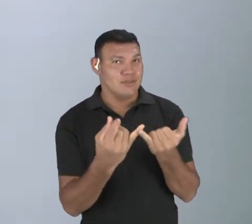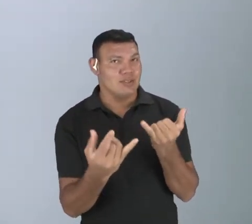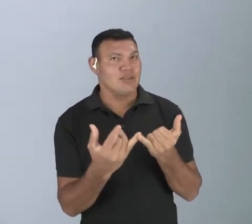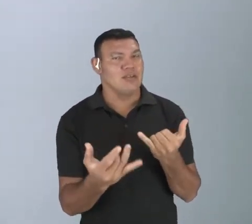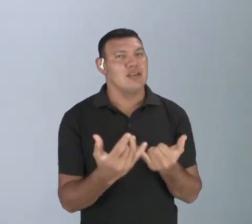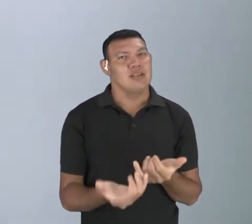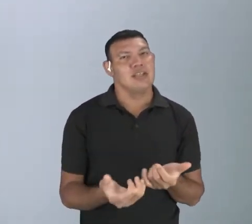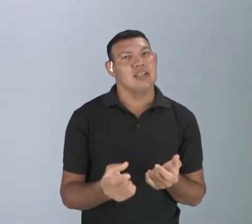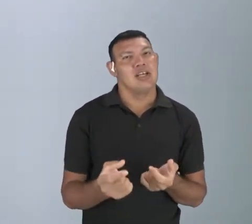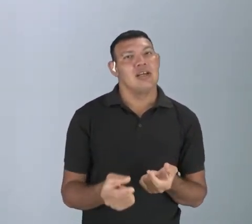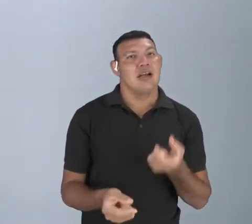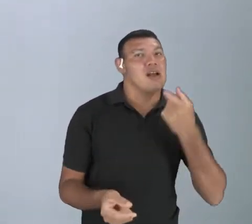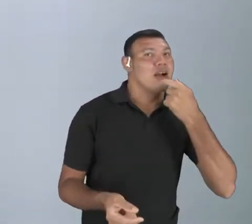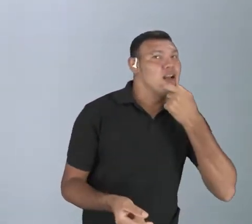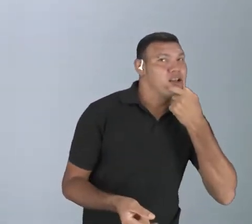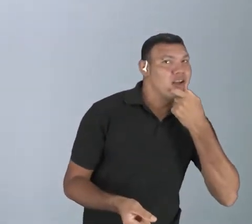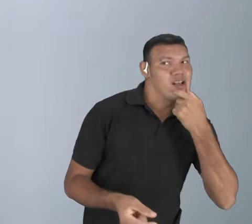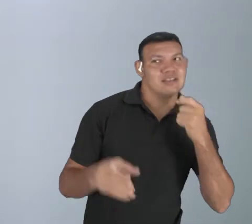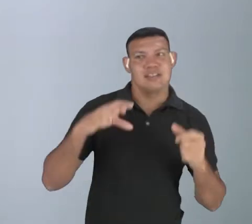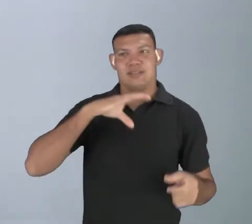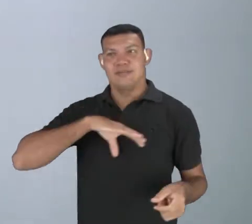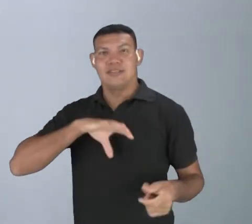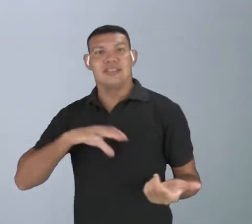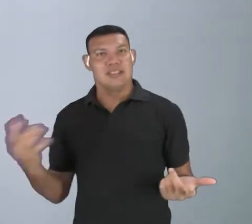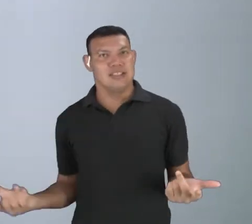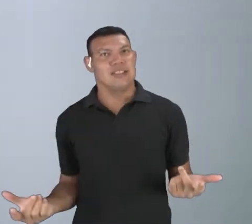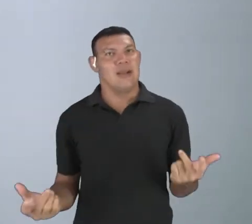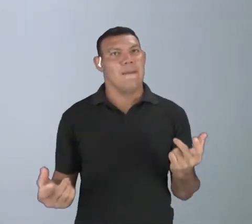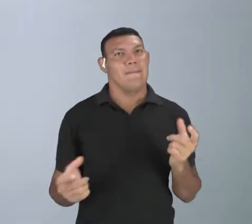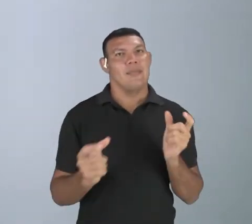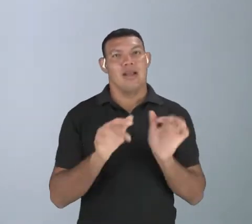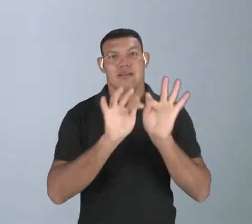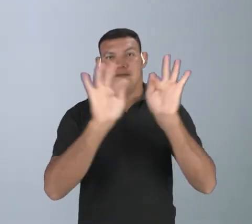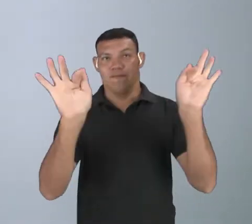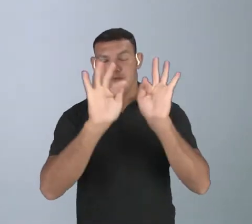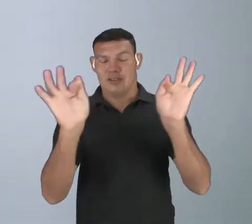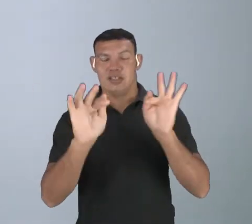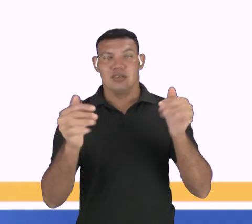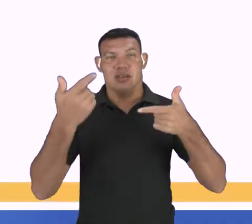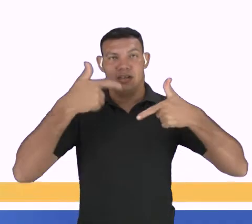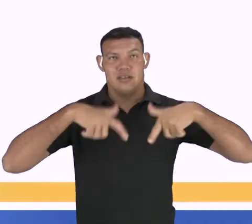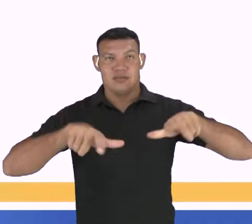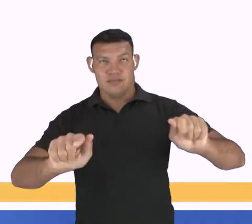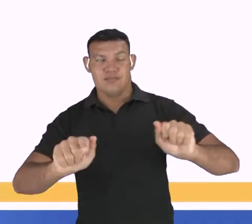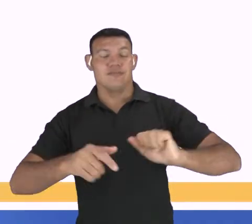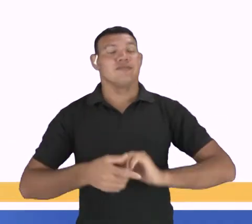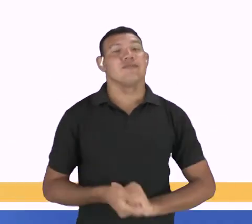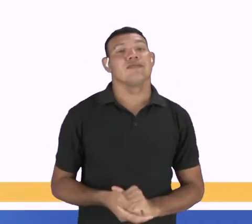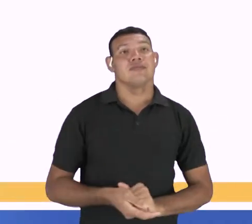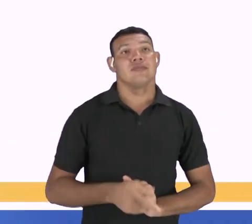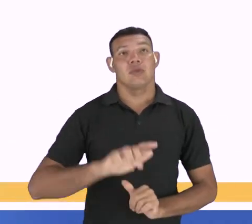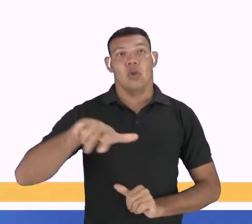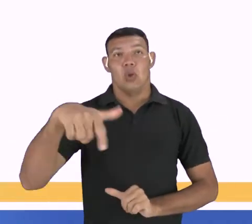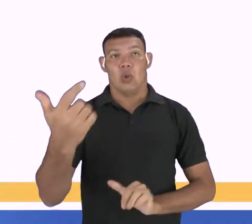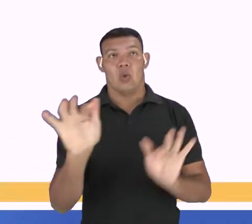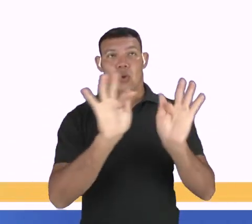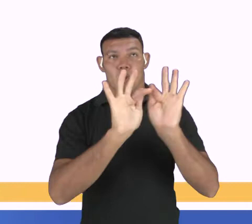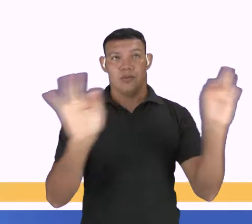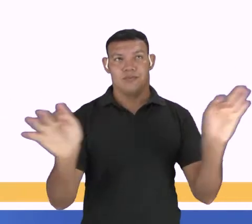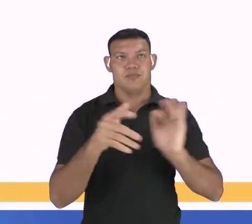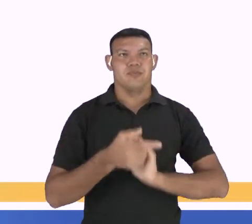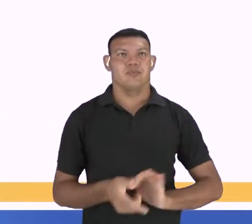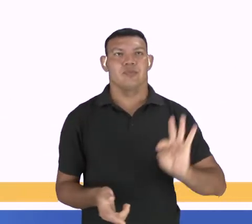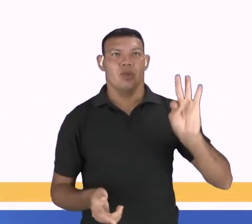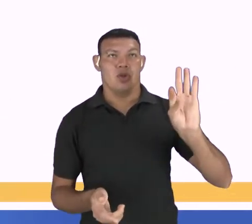possam entender mais ou menos o que seria aí as expressões idiomáticas, certo? Outra frase, to